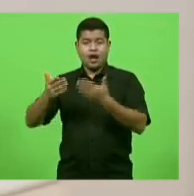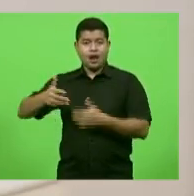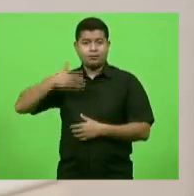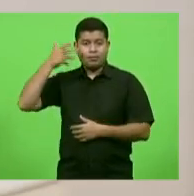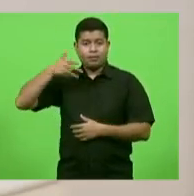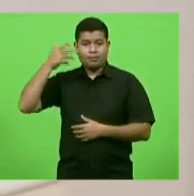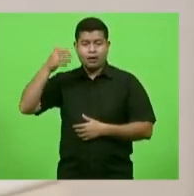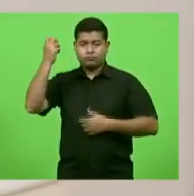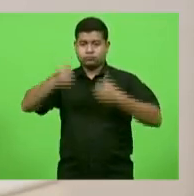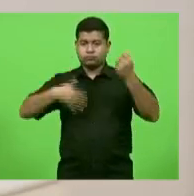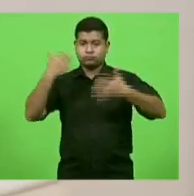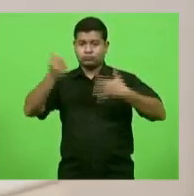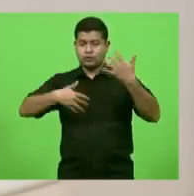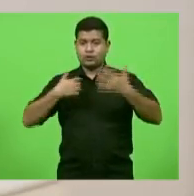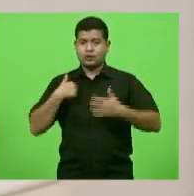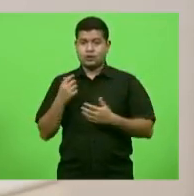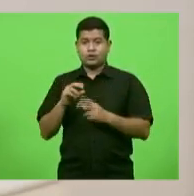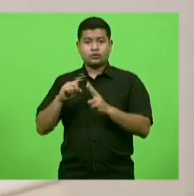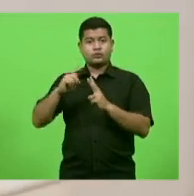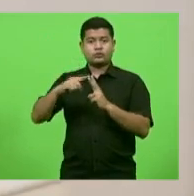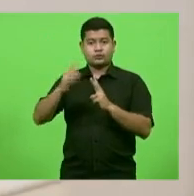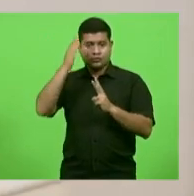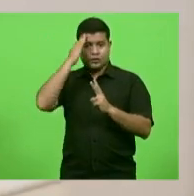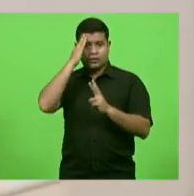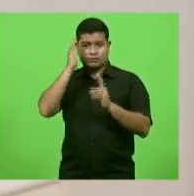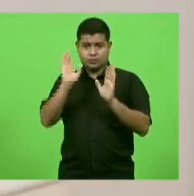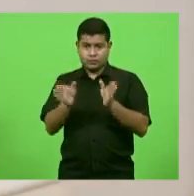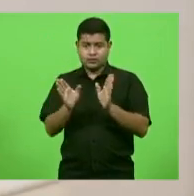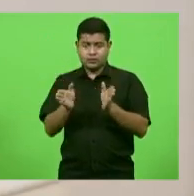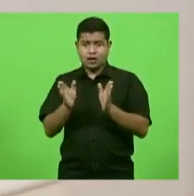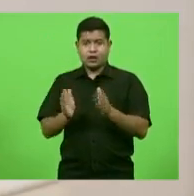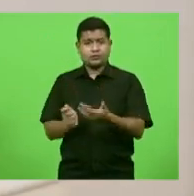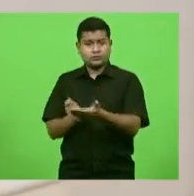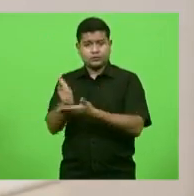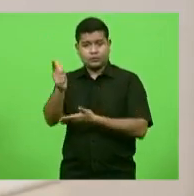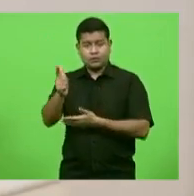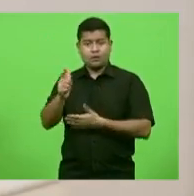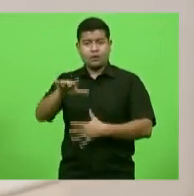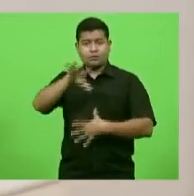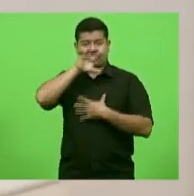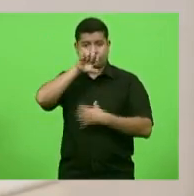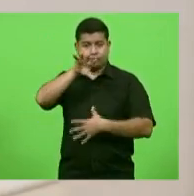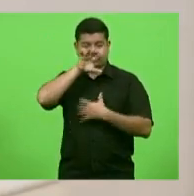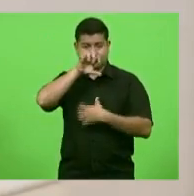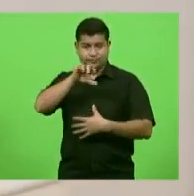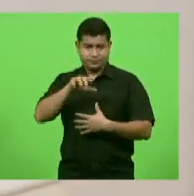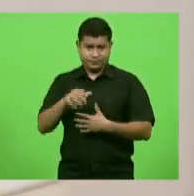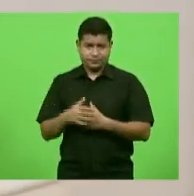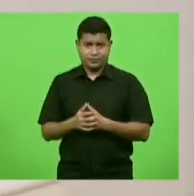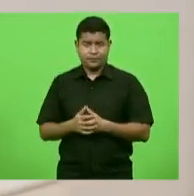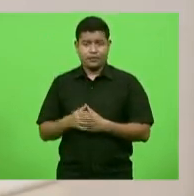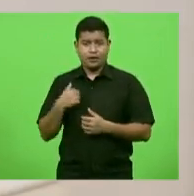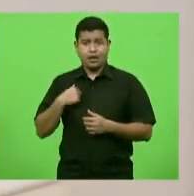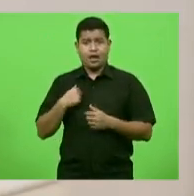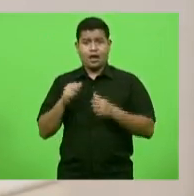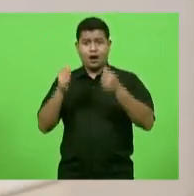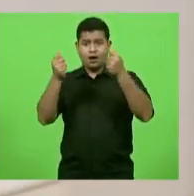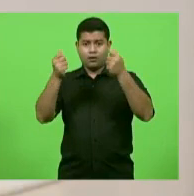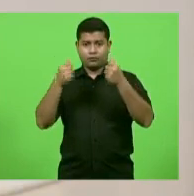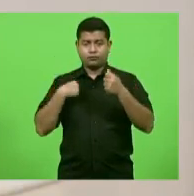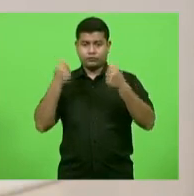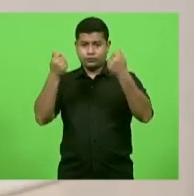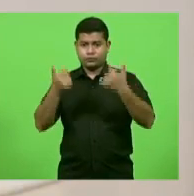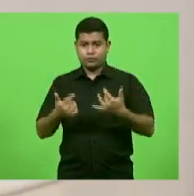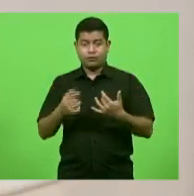deram a entender que ambos tinham conhecimento acerca da compra dos ventiladores pulmonares. Eu transcrevo aqui a fala,